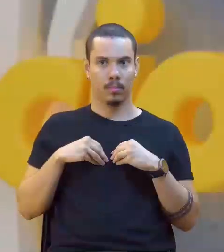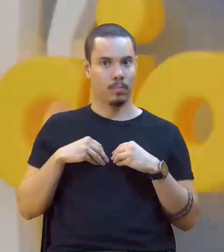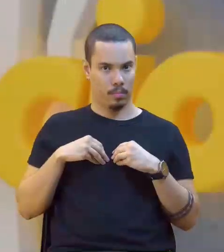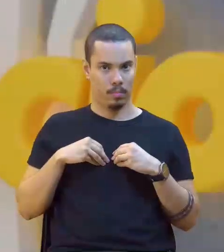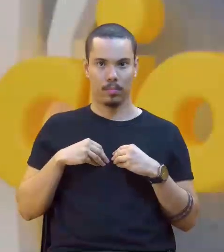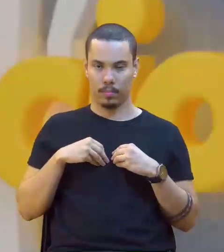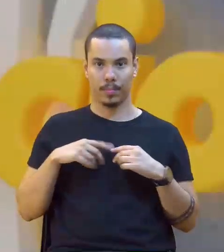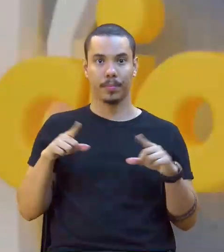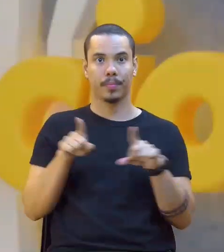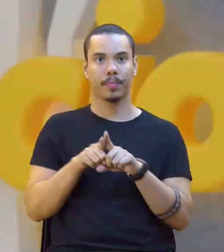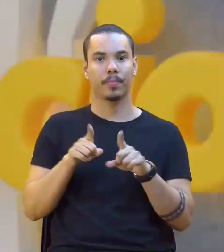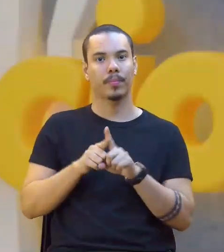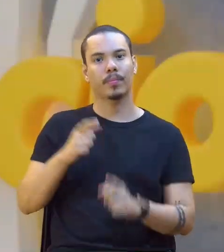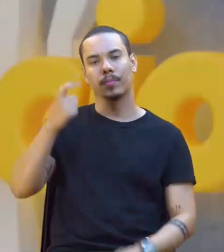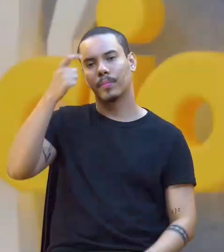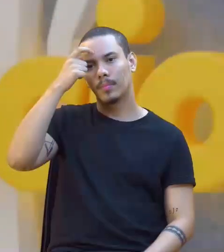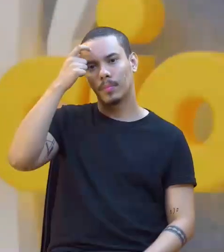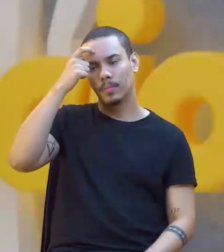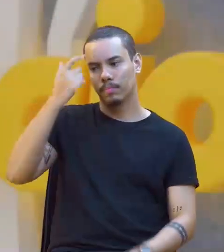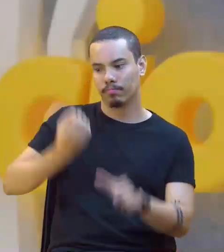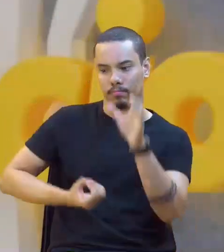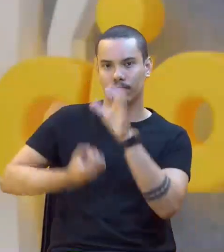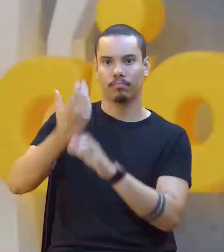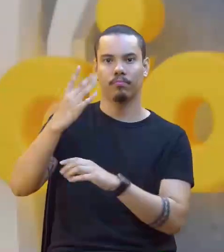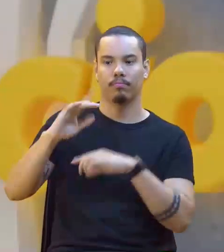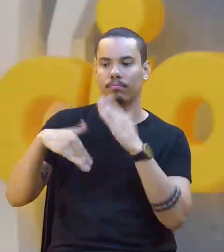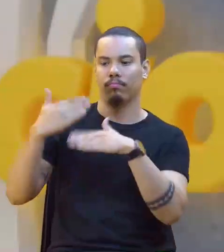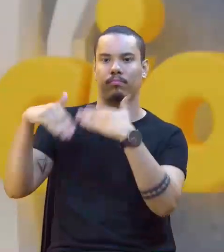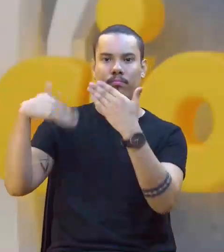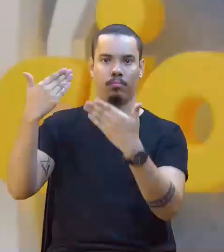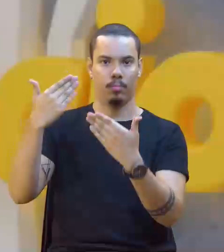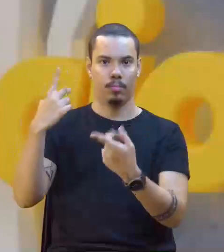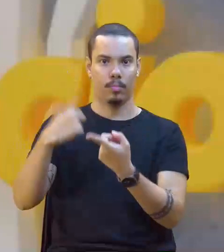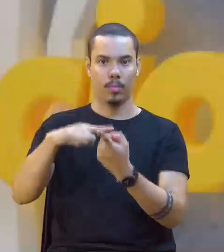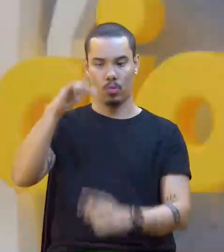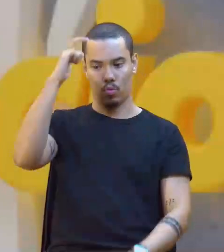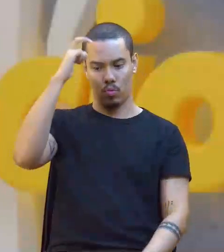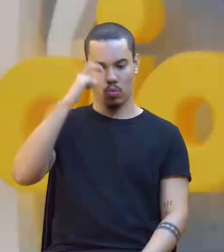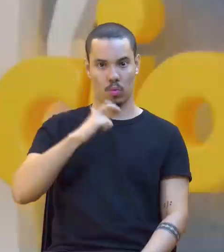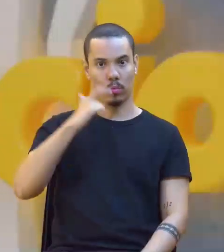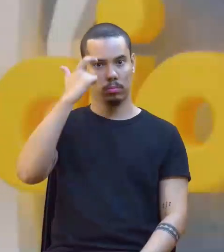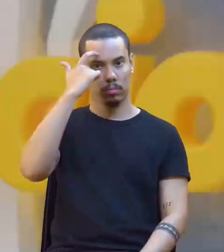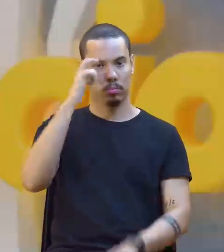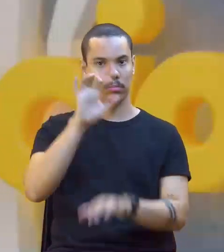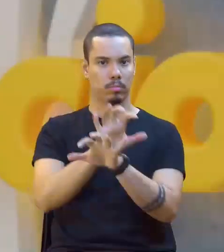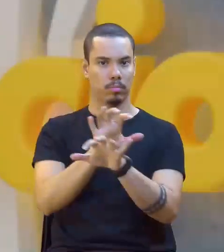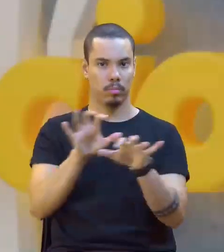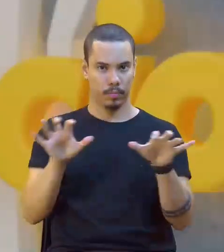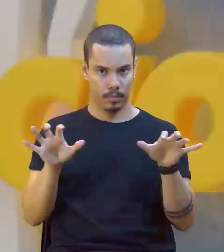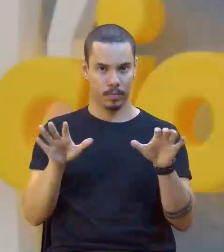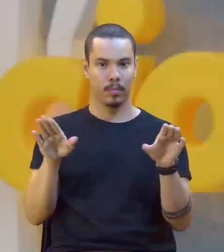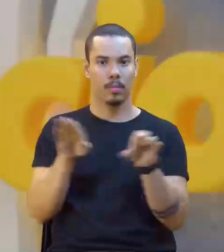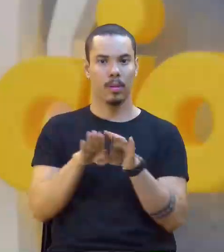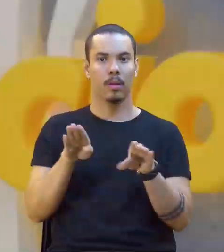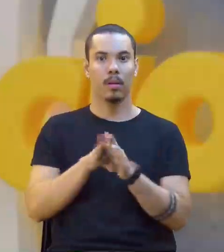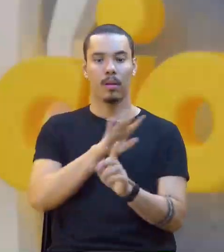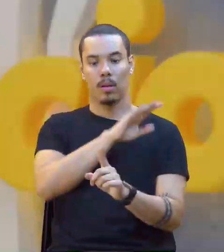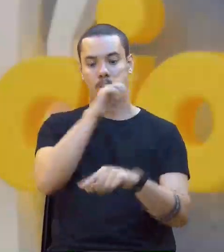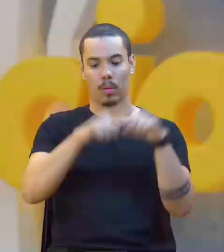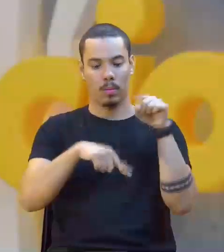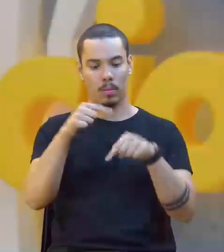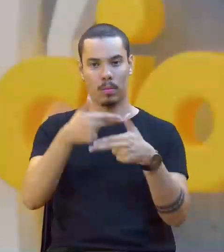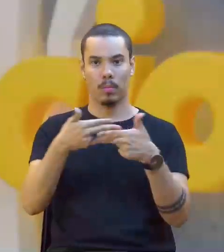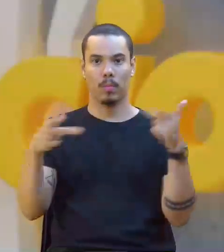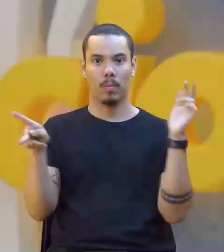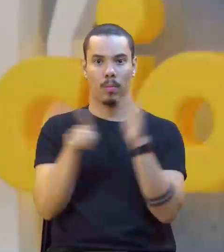isso forma a minha consciência como indivíduo. Ser quem eu sou, pensar quem eu sou, são com os objetos da cultura que a